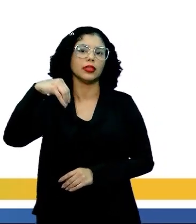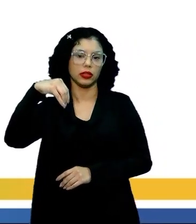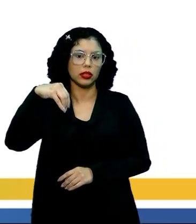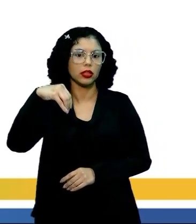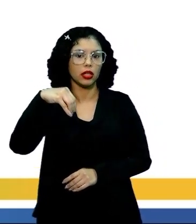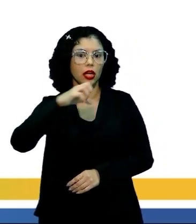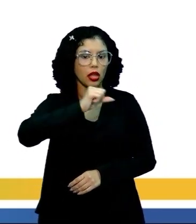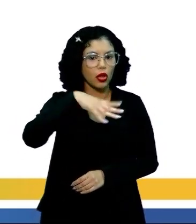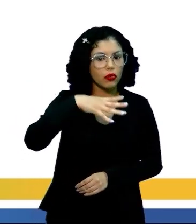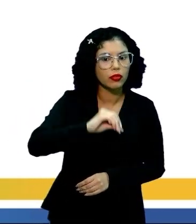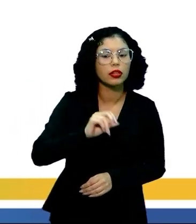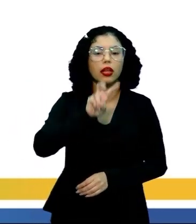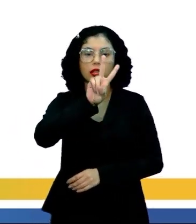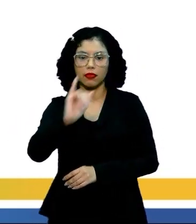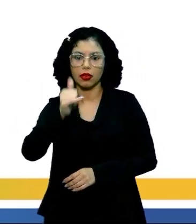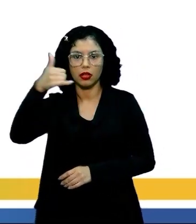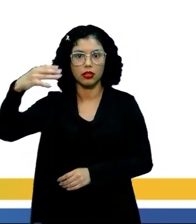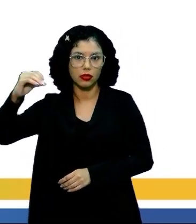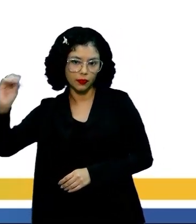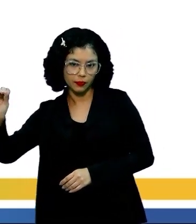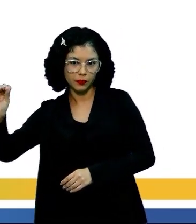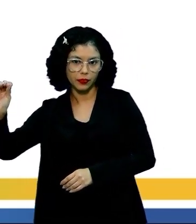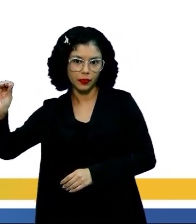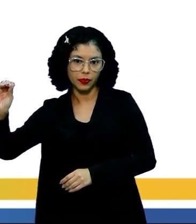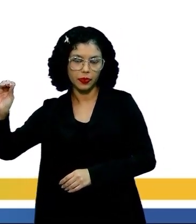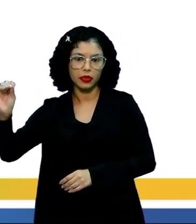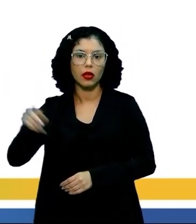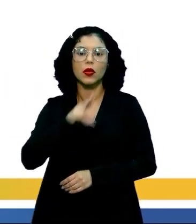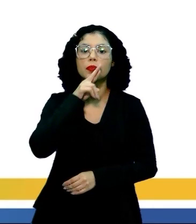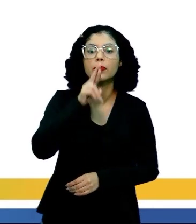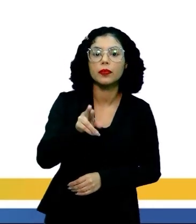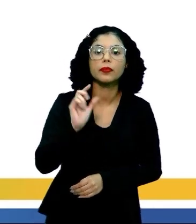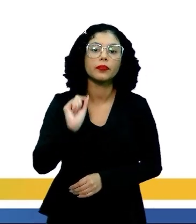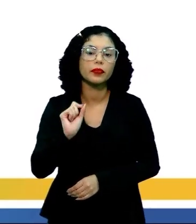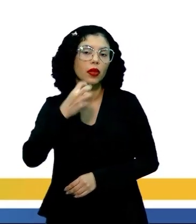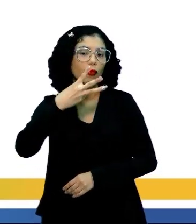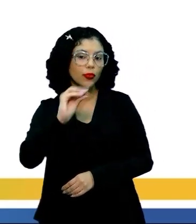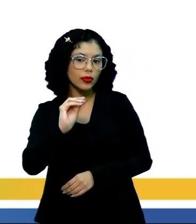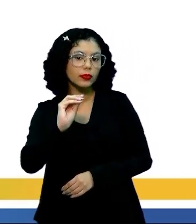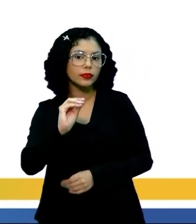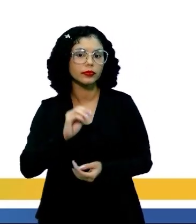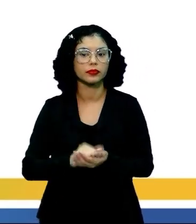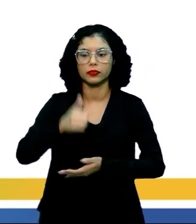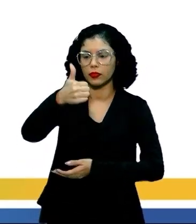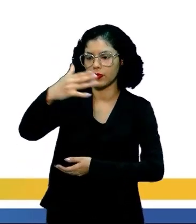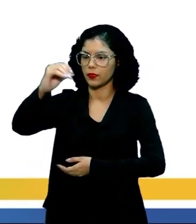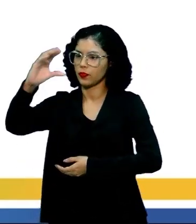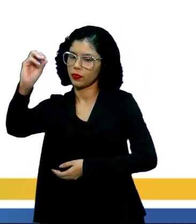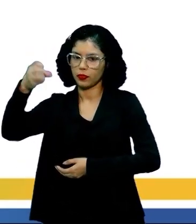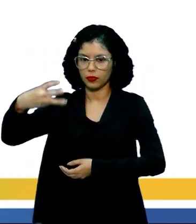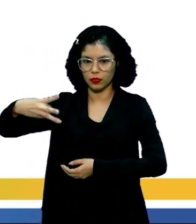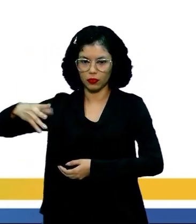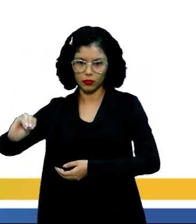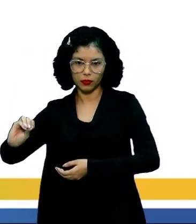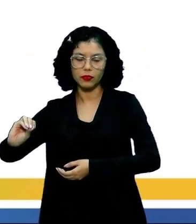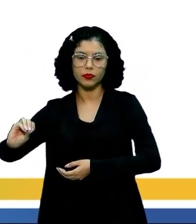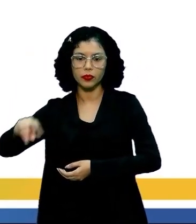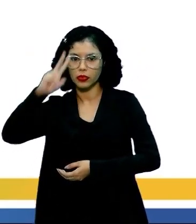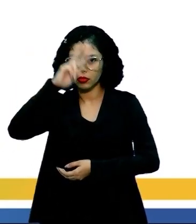E 90 equivale a 100%. Eu quero calcular o quê? 30%. Lembre-se de uma